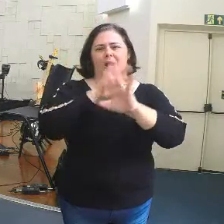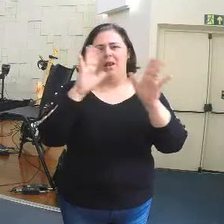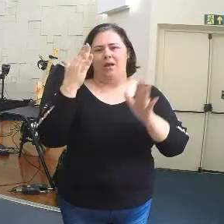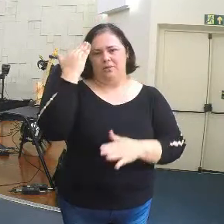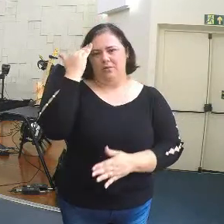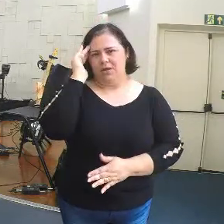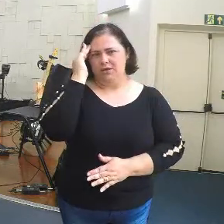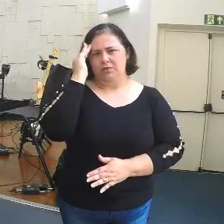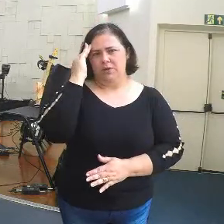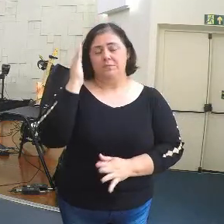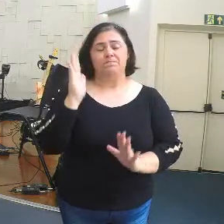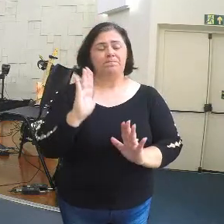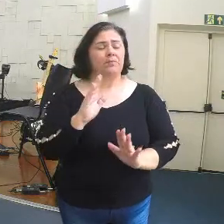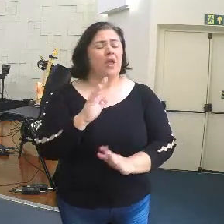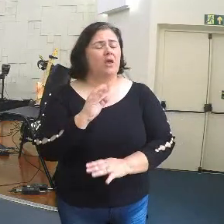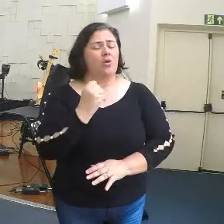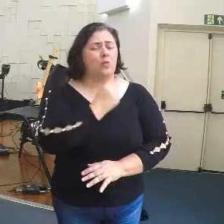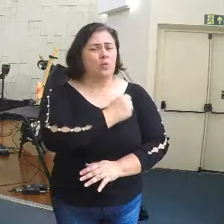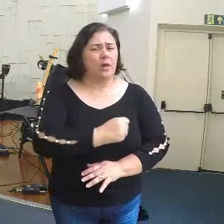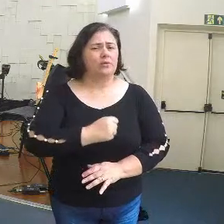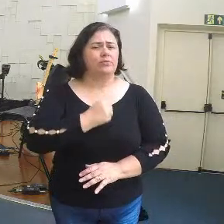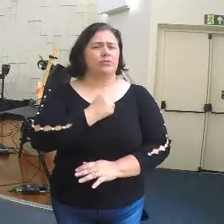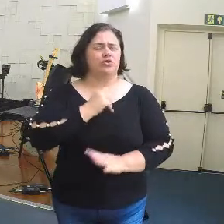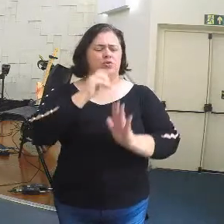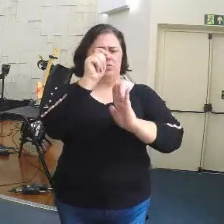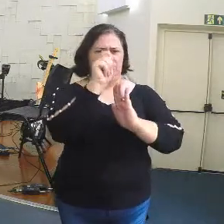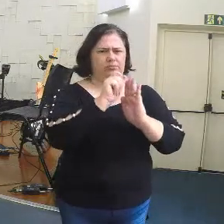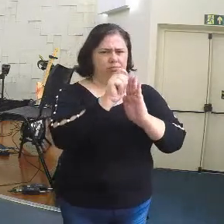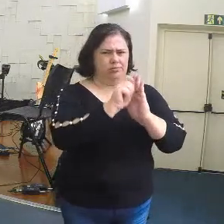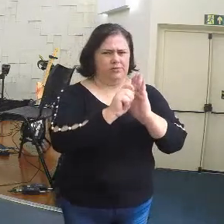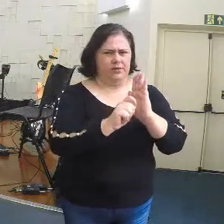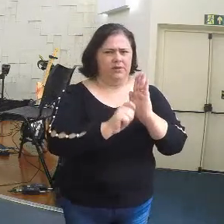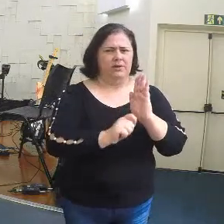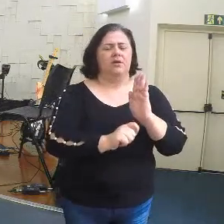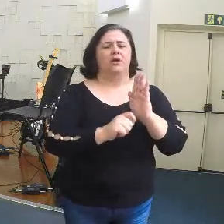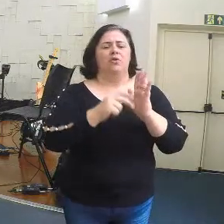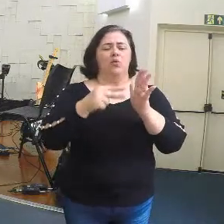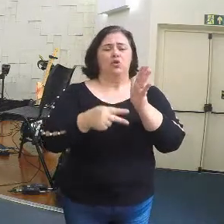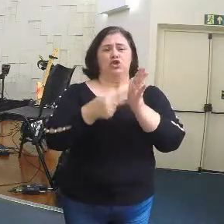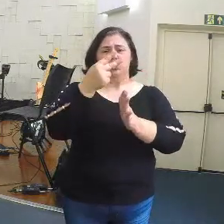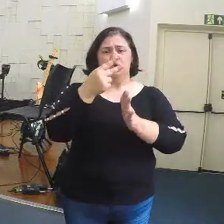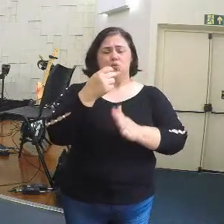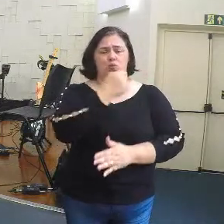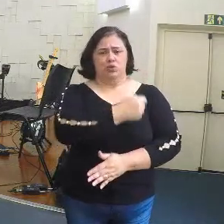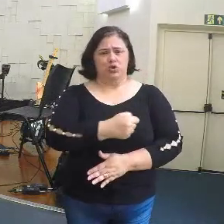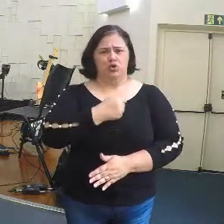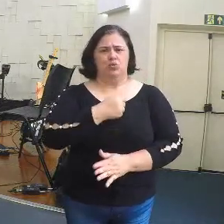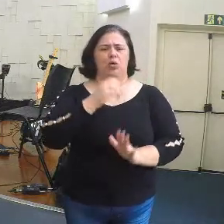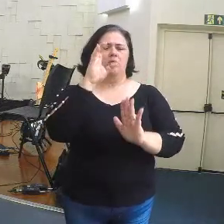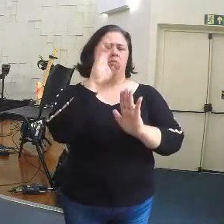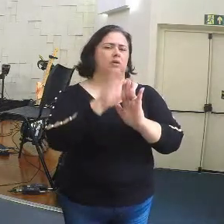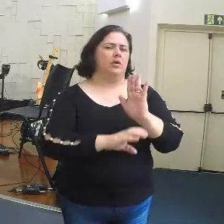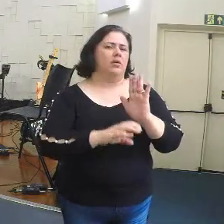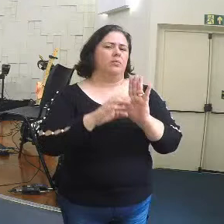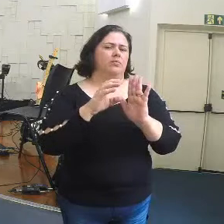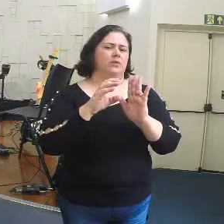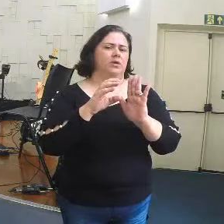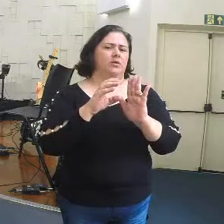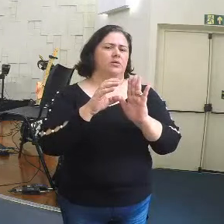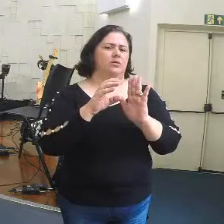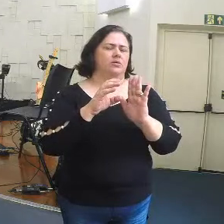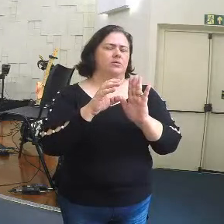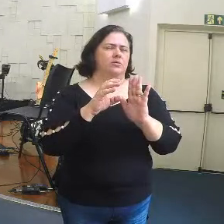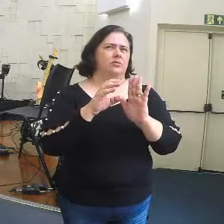se preservasse contra os enganadores. Na segunda epístola de João, versículo 7 e versículo